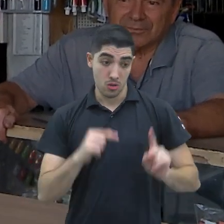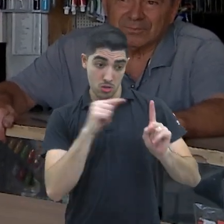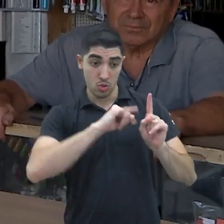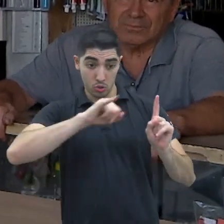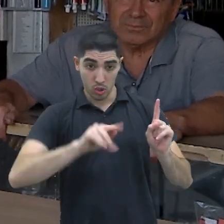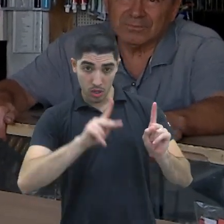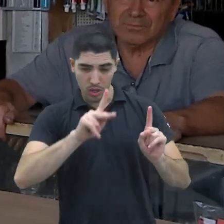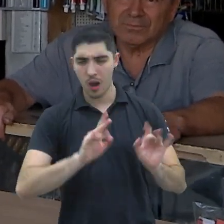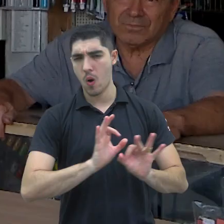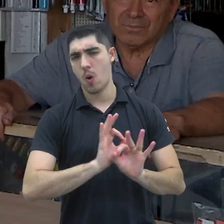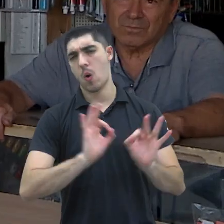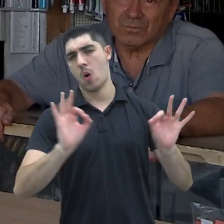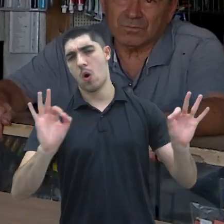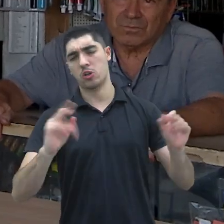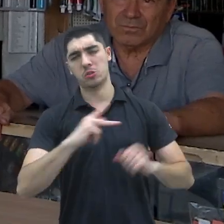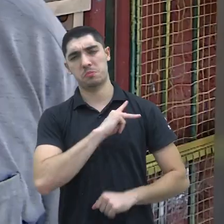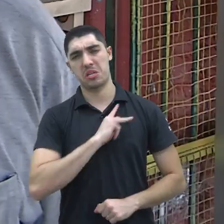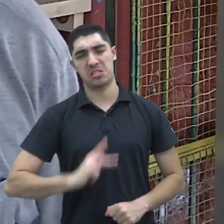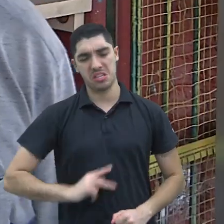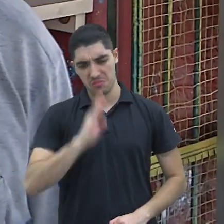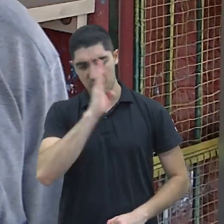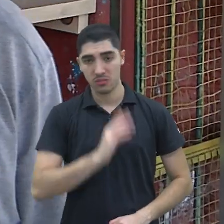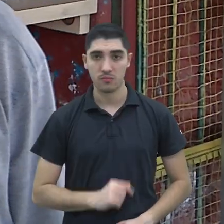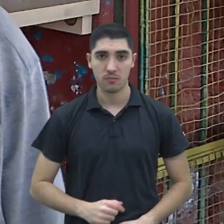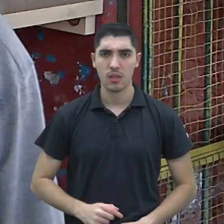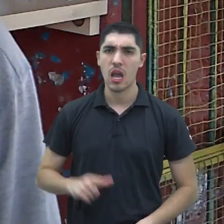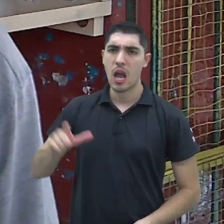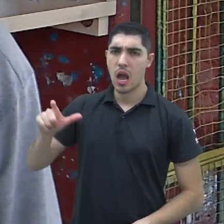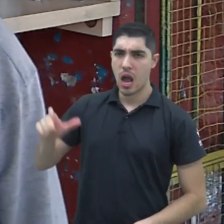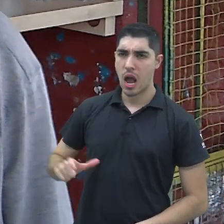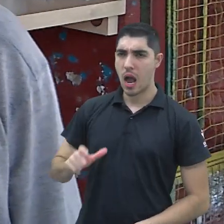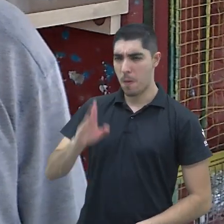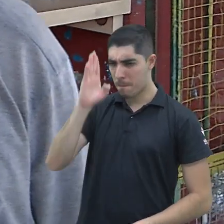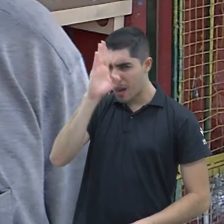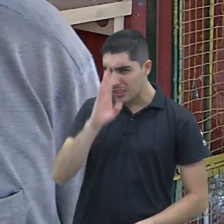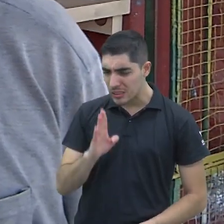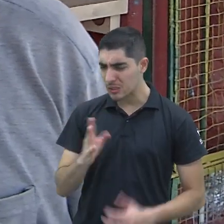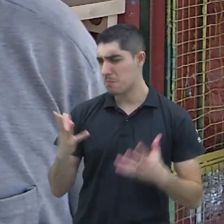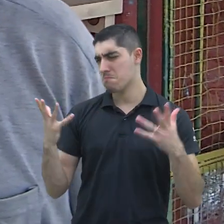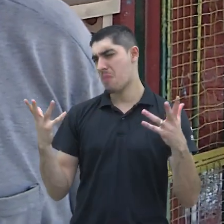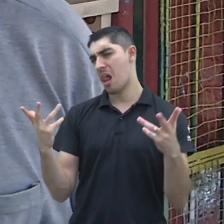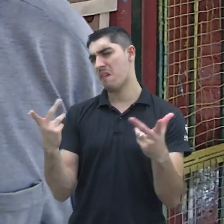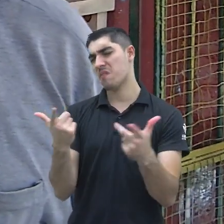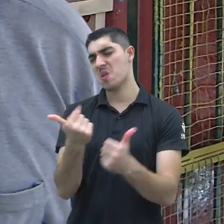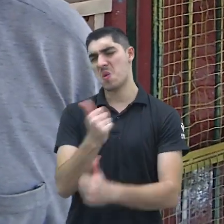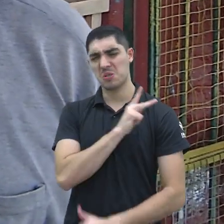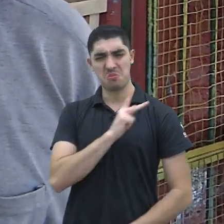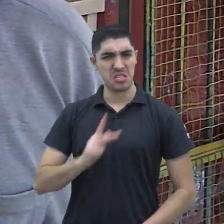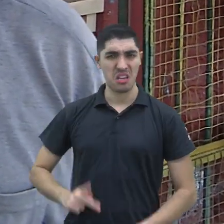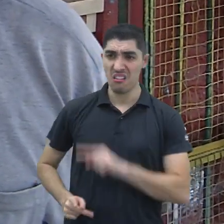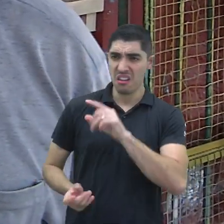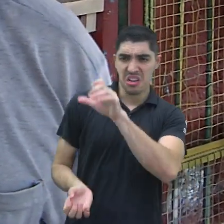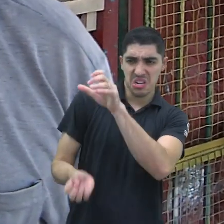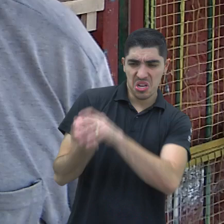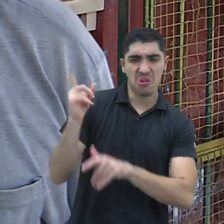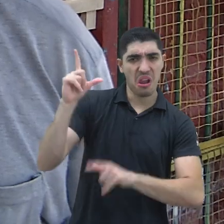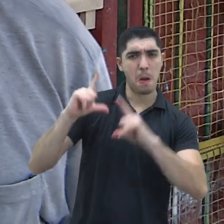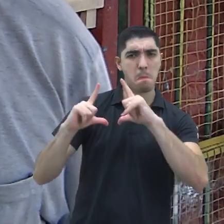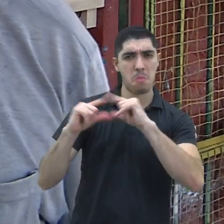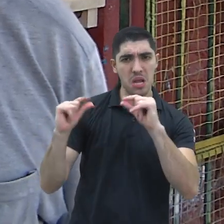excelente presidente do nosso país. Foi um dos grandes presidentes que o Brasil já teve. Fundador de